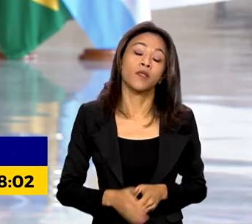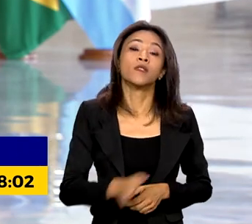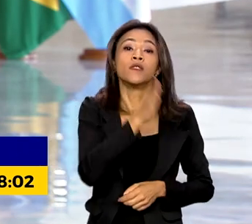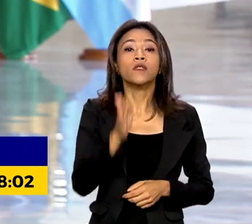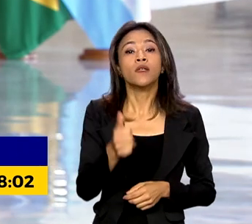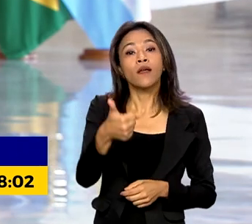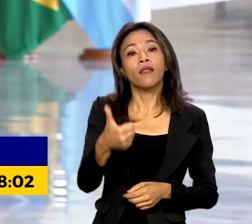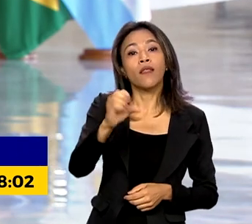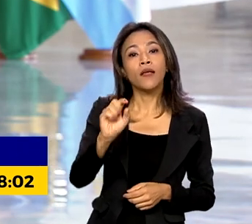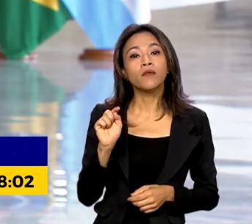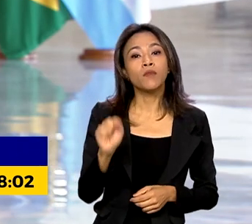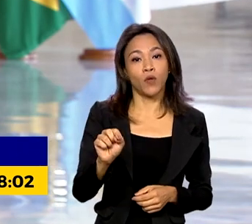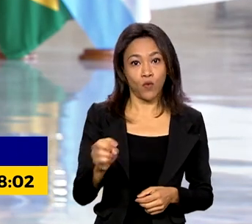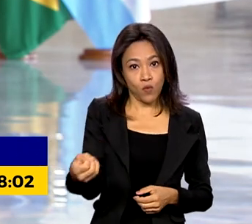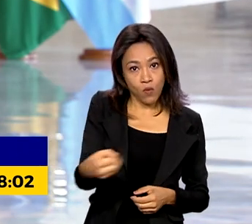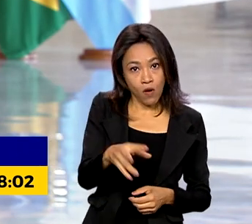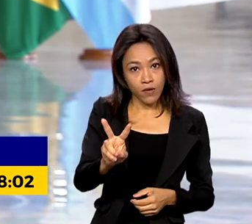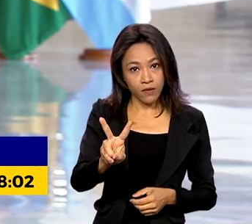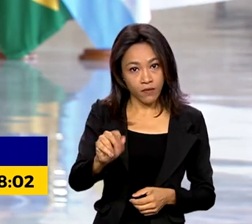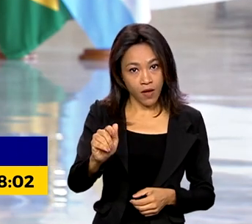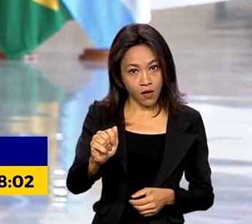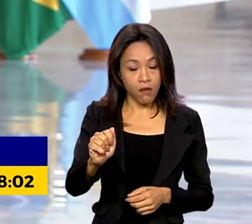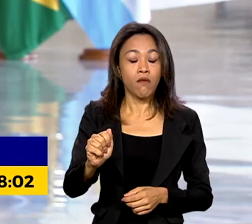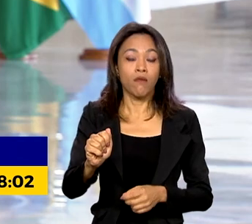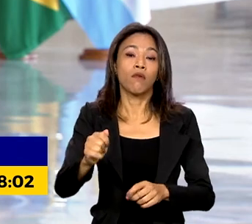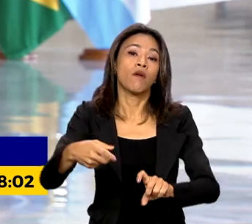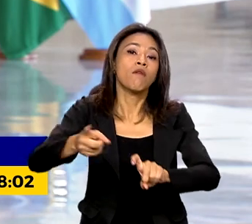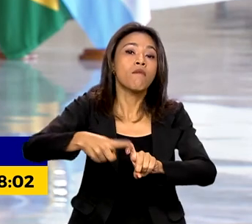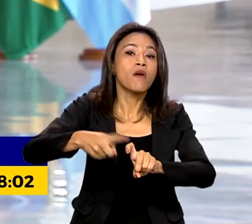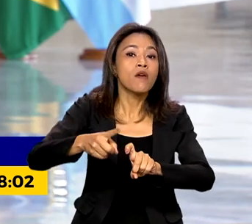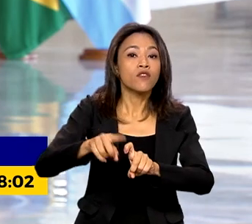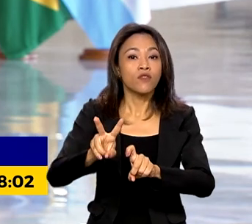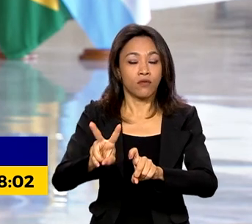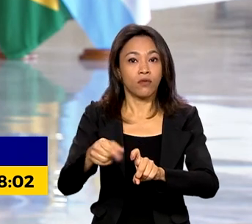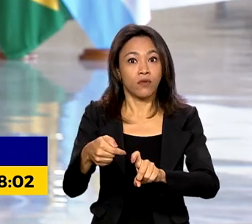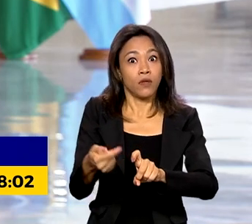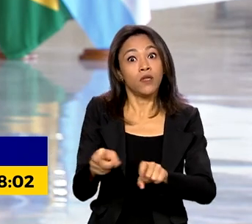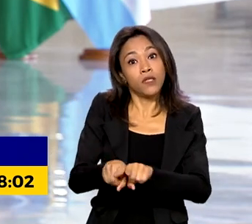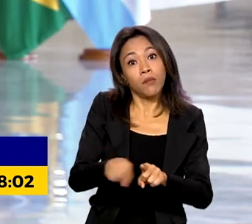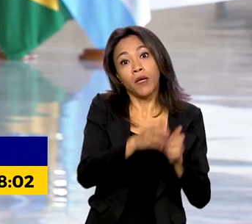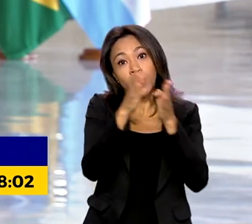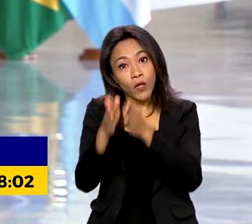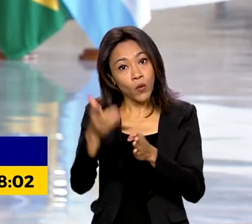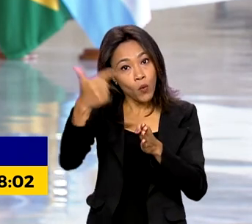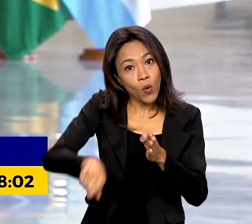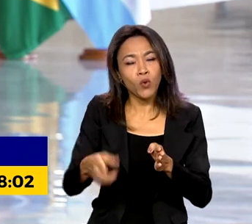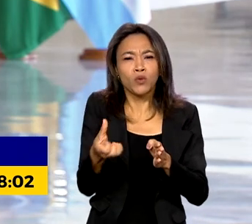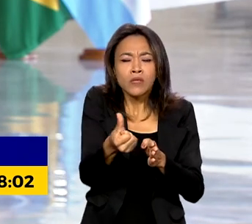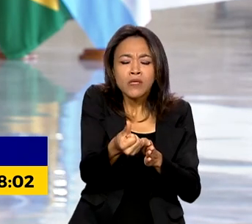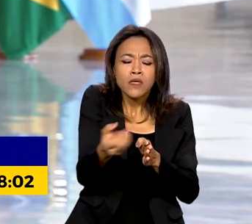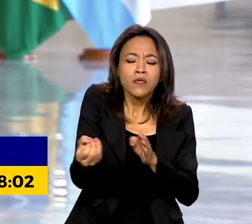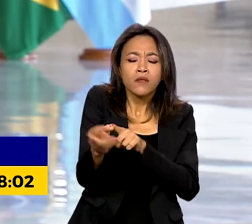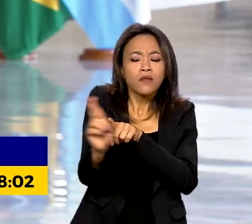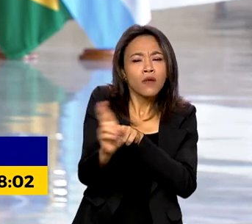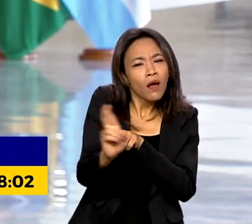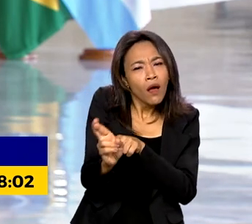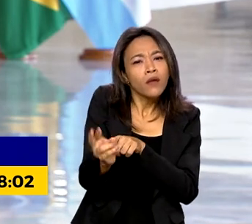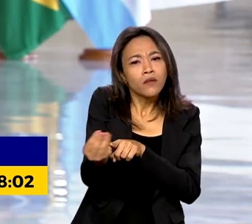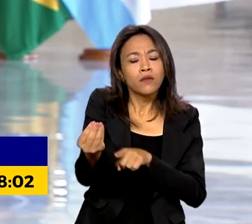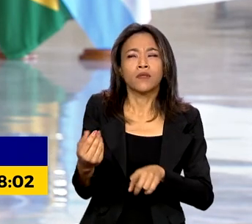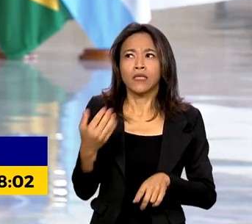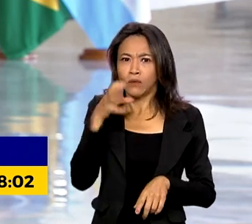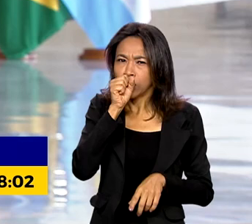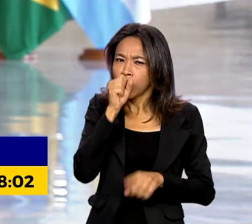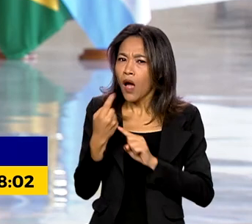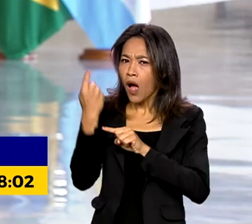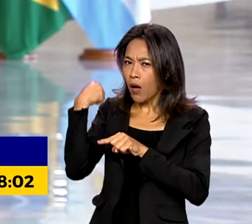novas vagas para o programa Mais Médicos e ainda o aumento do mínimo existencial, né? E no sábado, quando estava para embarcar, né, da